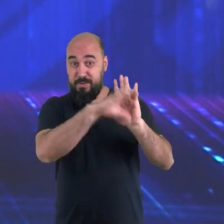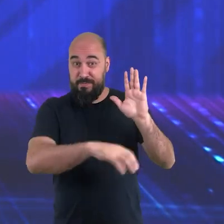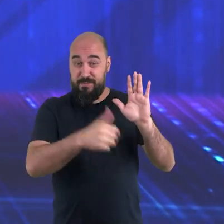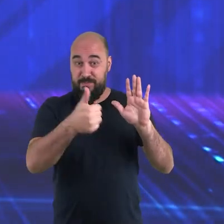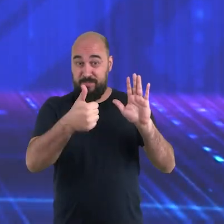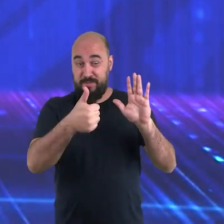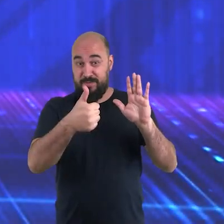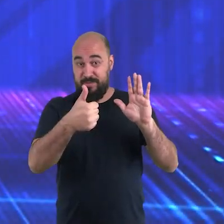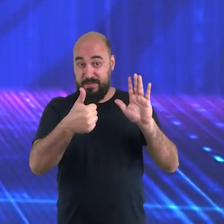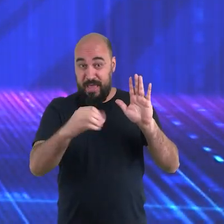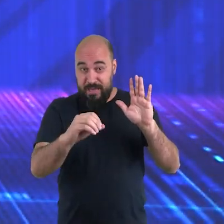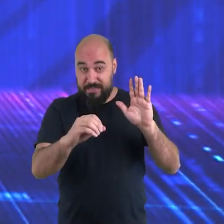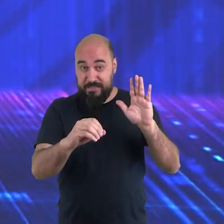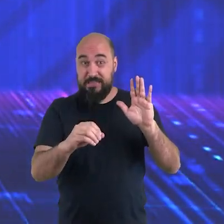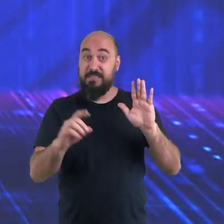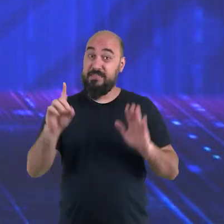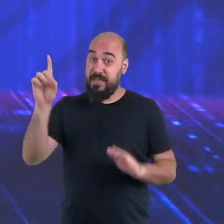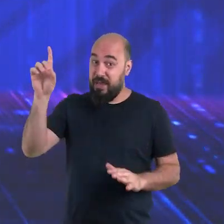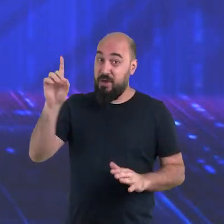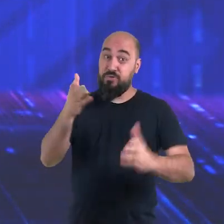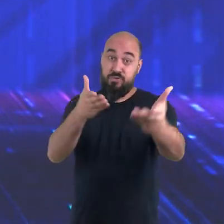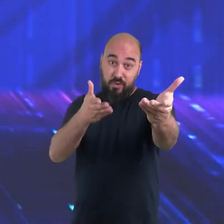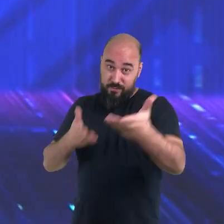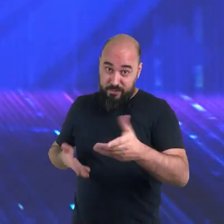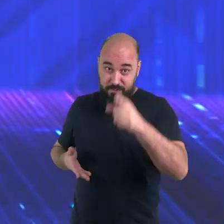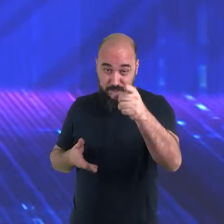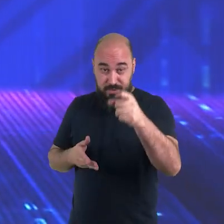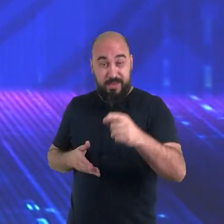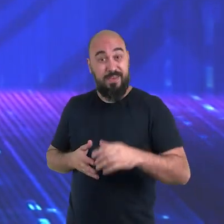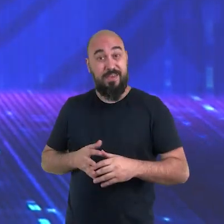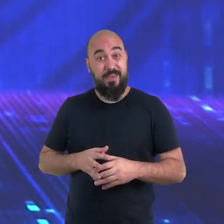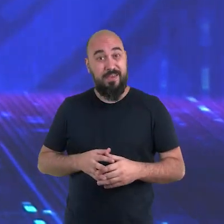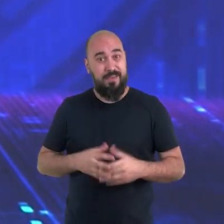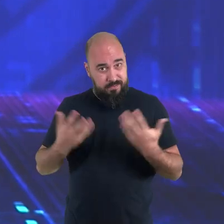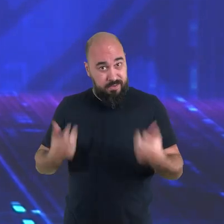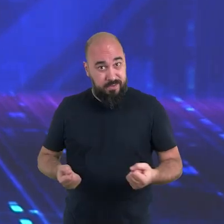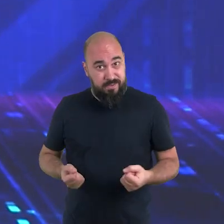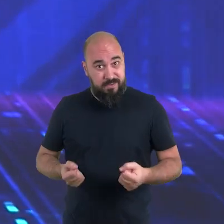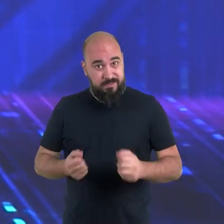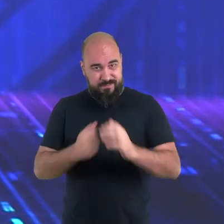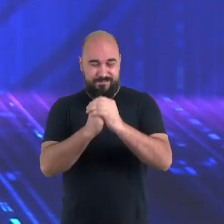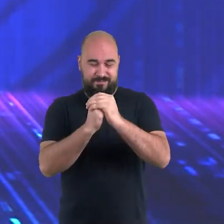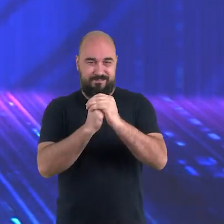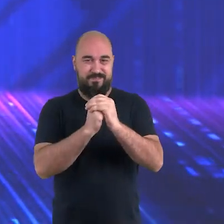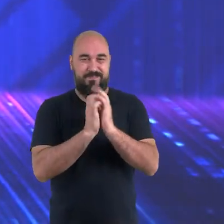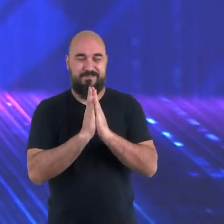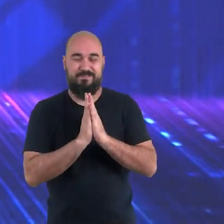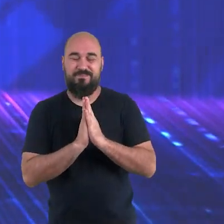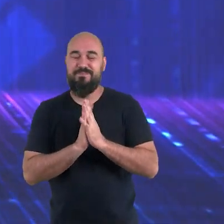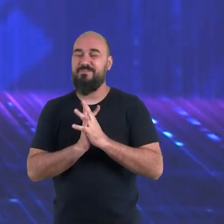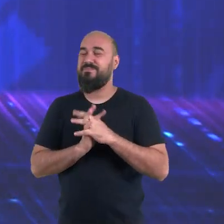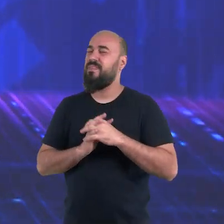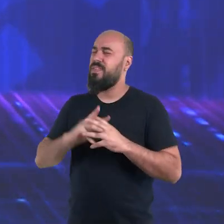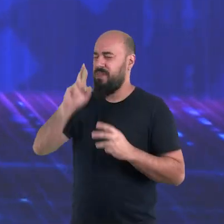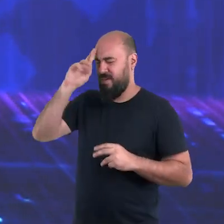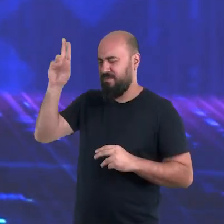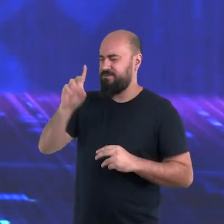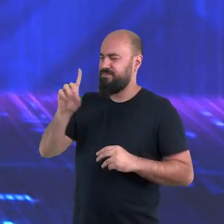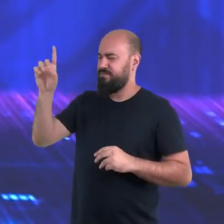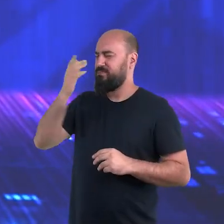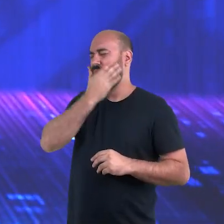10 e entendendo que Deus tem um movimento, ser parte desse movimento? Se sim, feche os olhos e vamos orar. Senhor